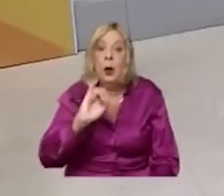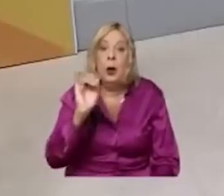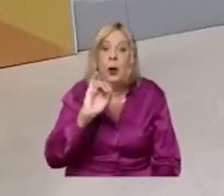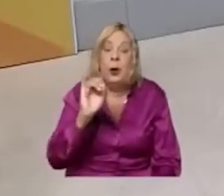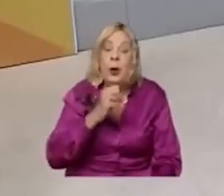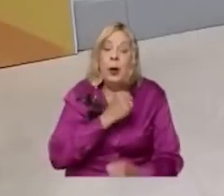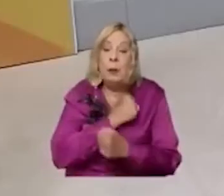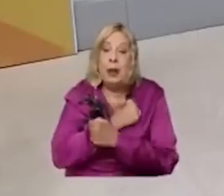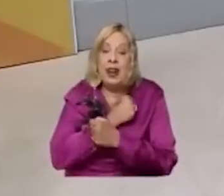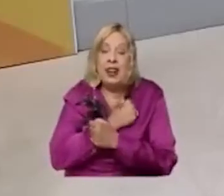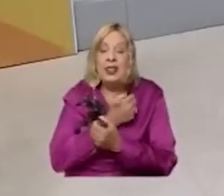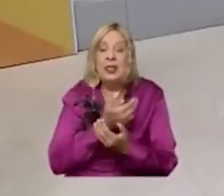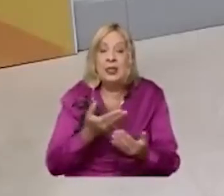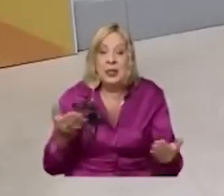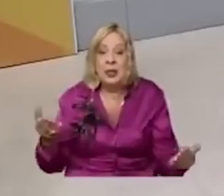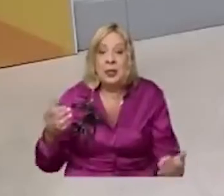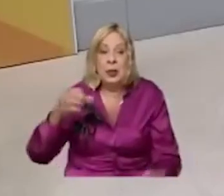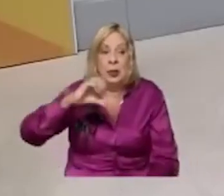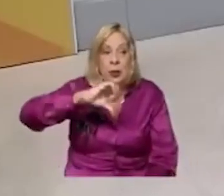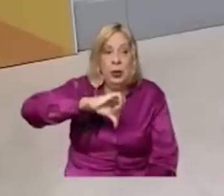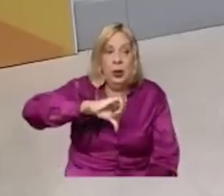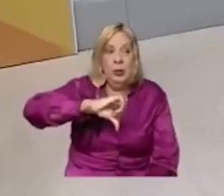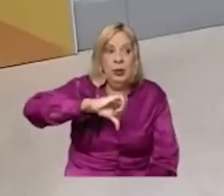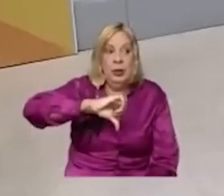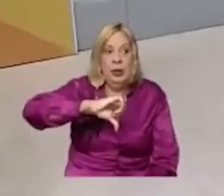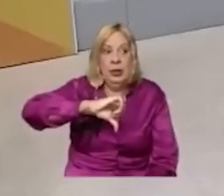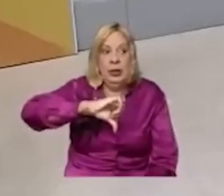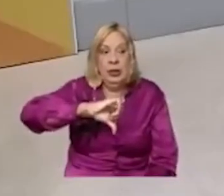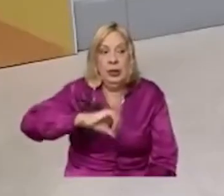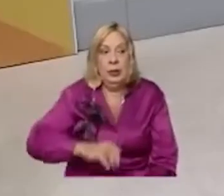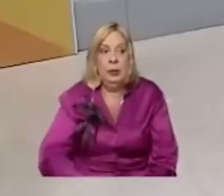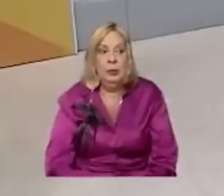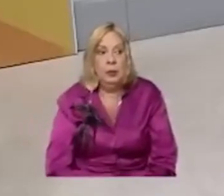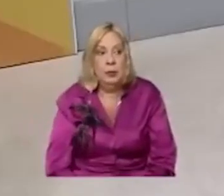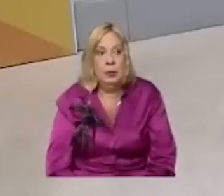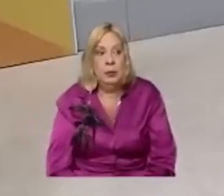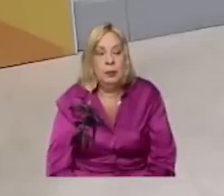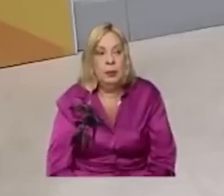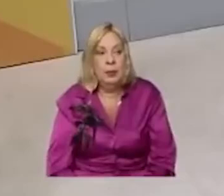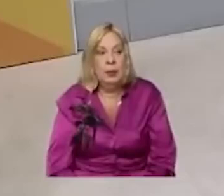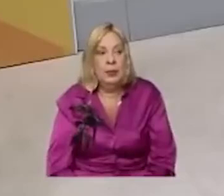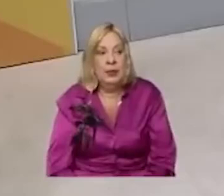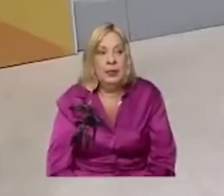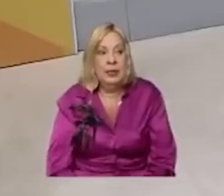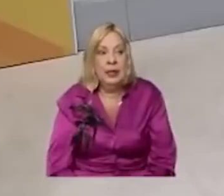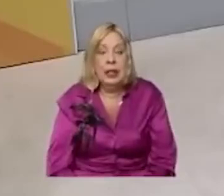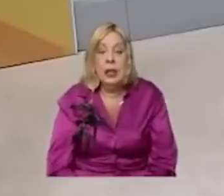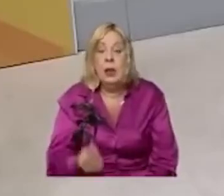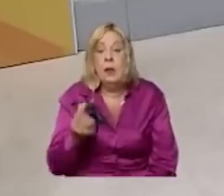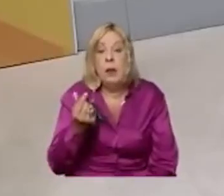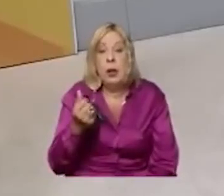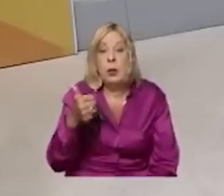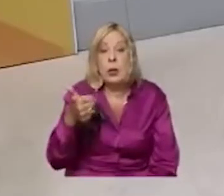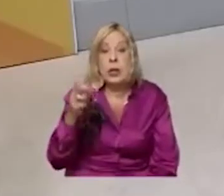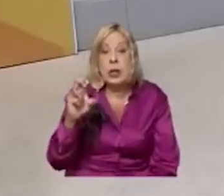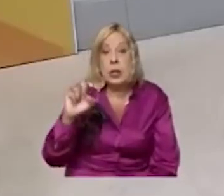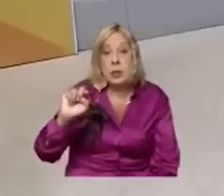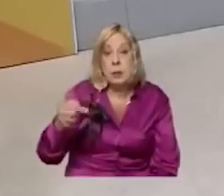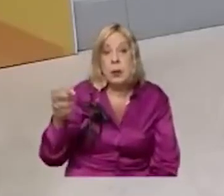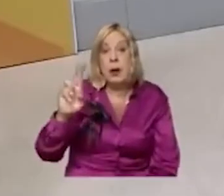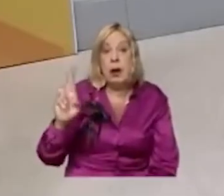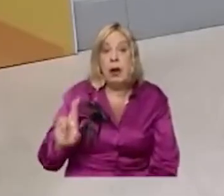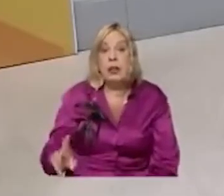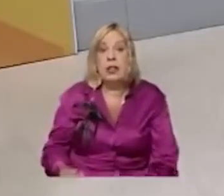abraço. Número 9, vamos lá. Marque 9, marque 9, meu compadre. Valendo 15 mil reais. Marque 20